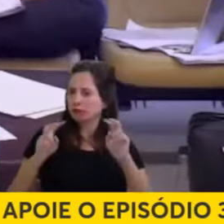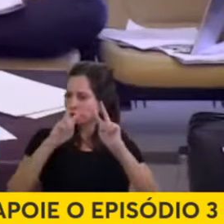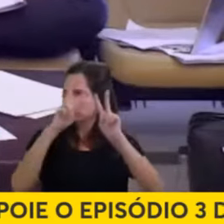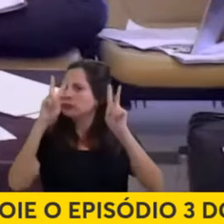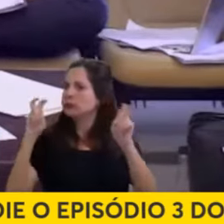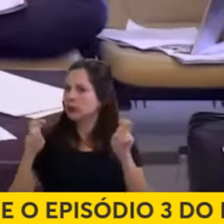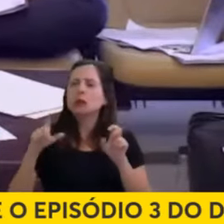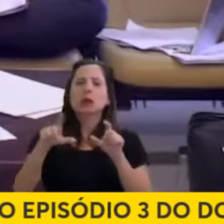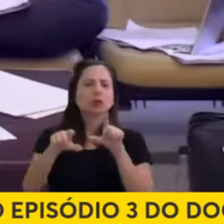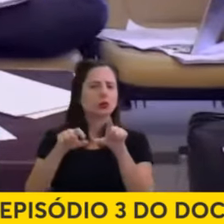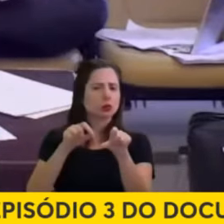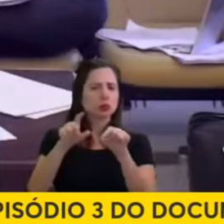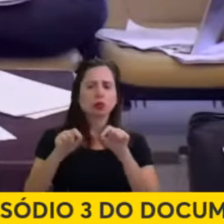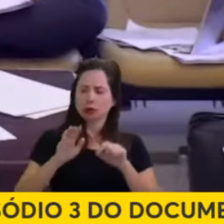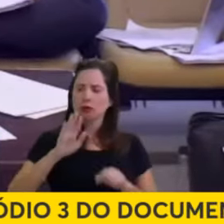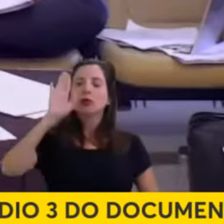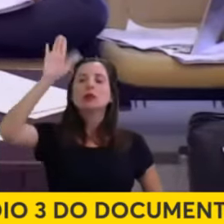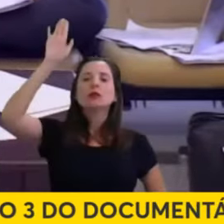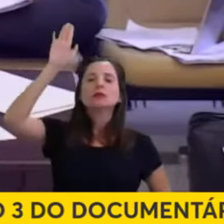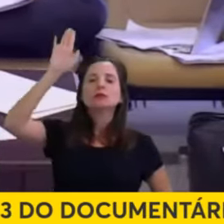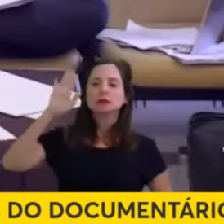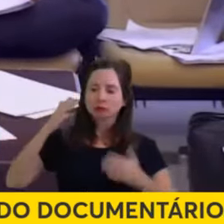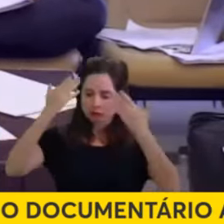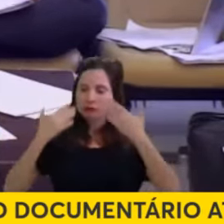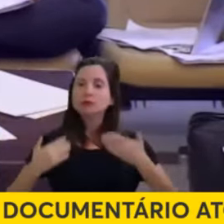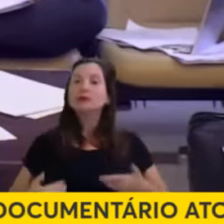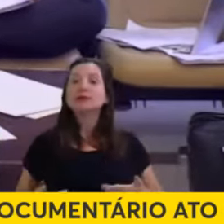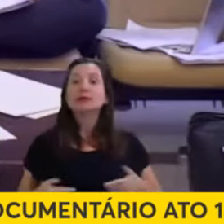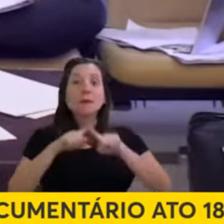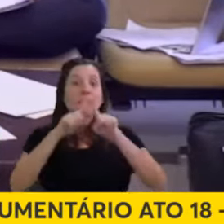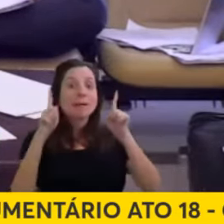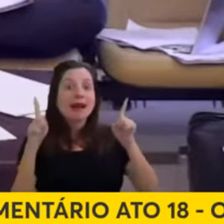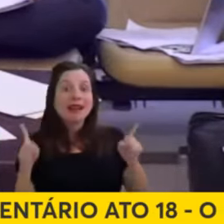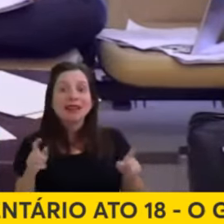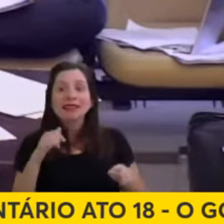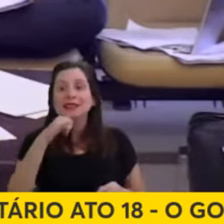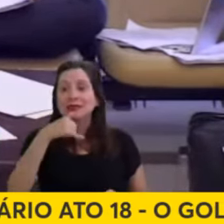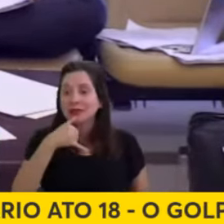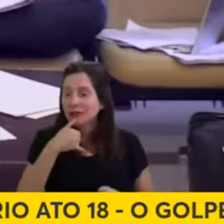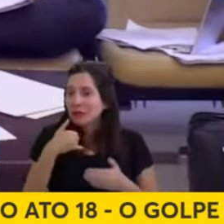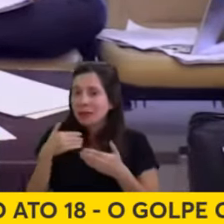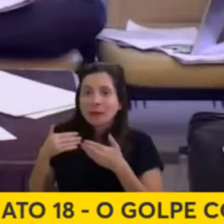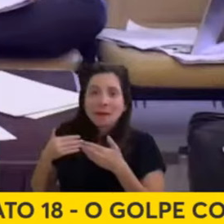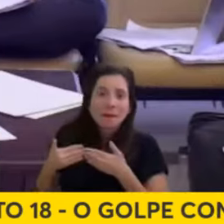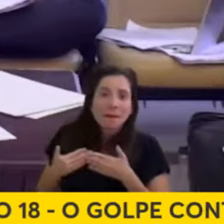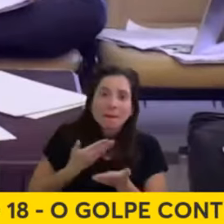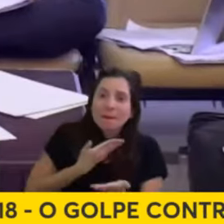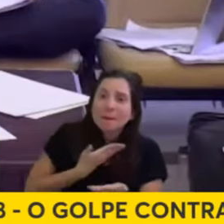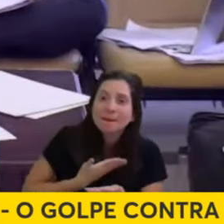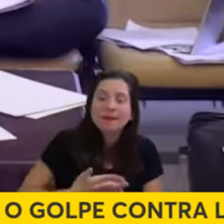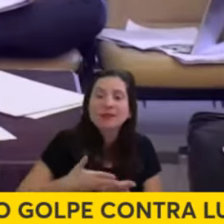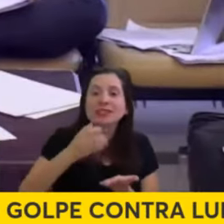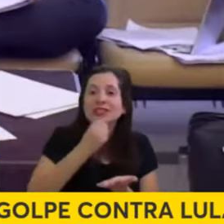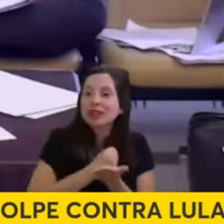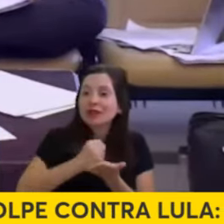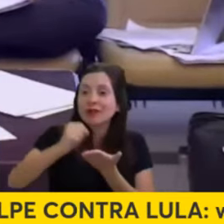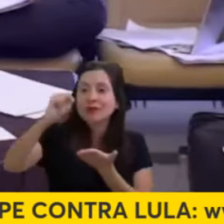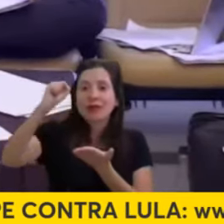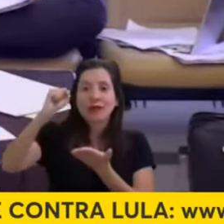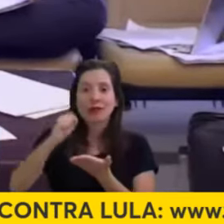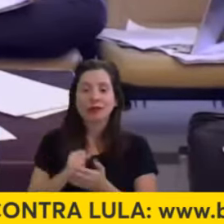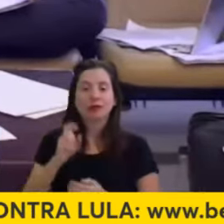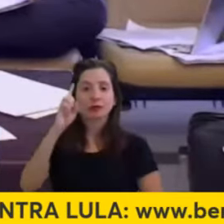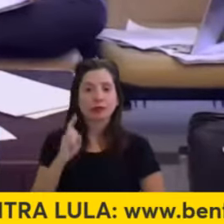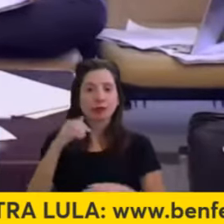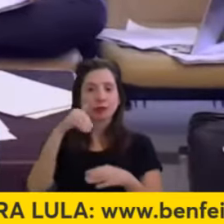campanha que ele mesmo ia ser candidato né infelizmente parece que passou a eleição de 2022 eu nunca mais vi ele advogando em nenhum lugar também em Direito Eleitoral acabou